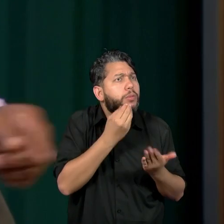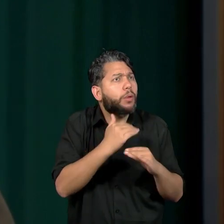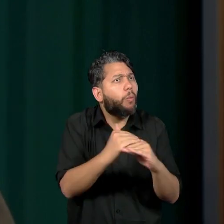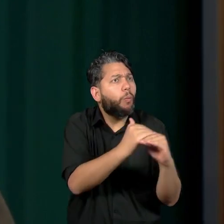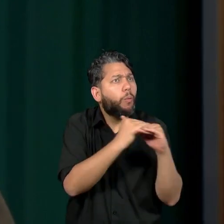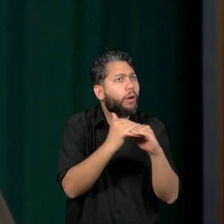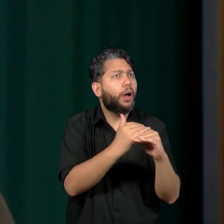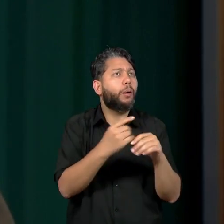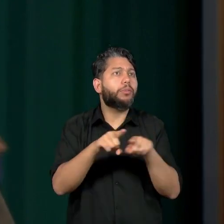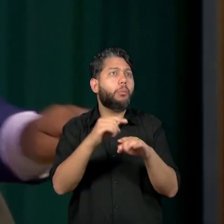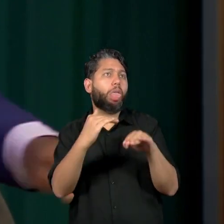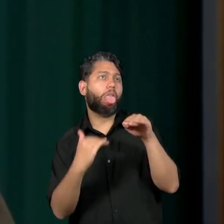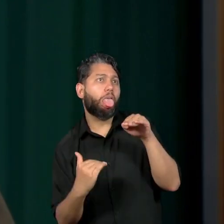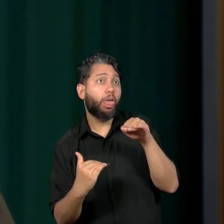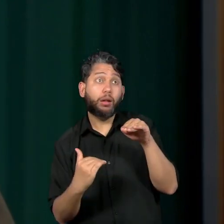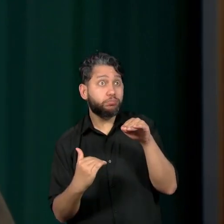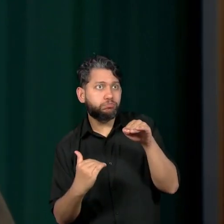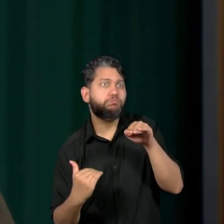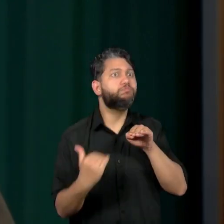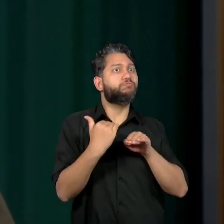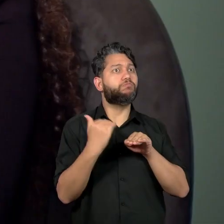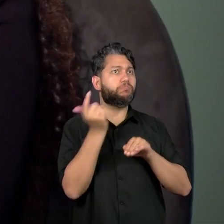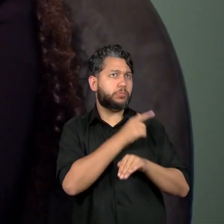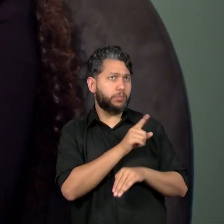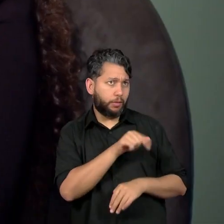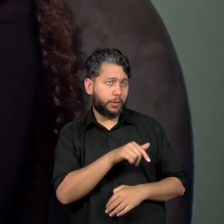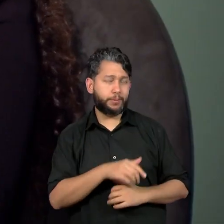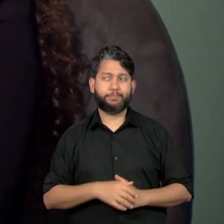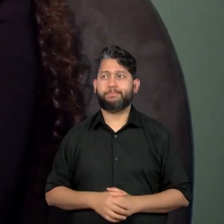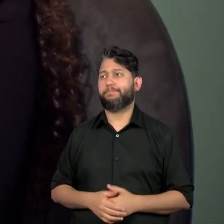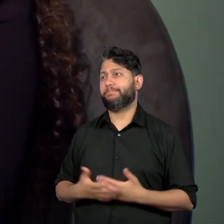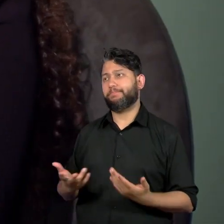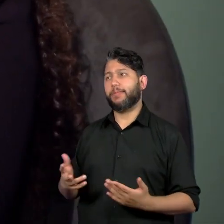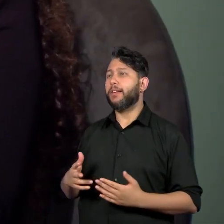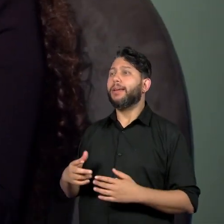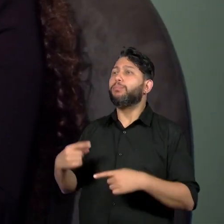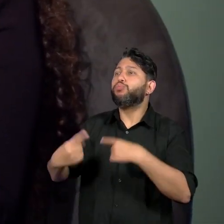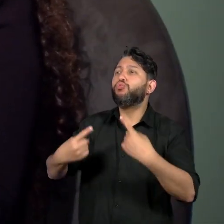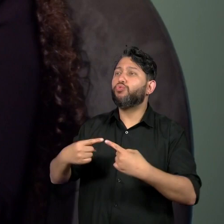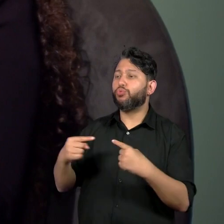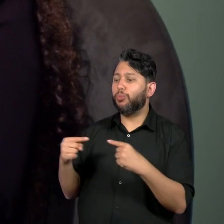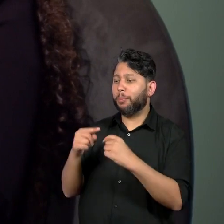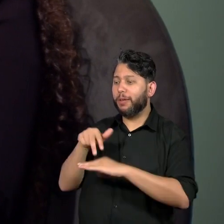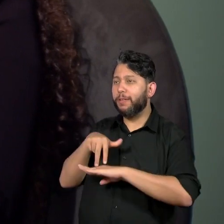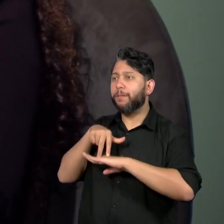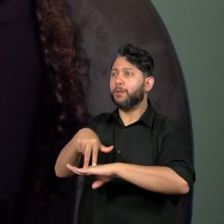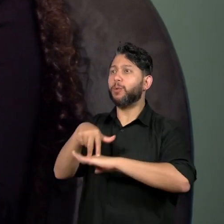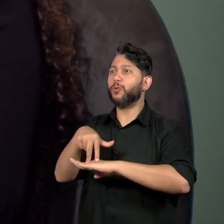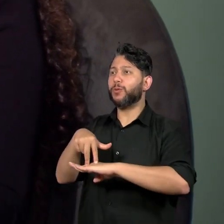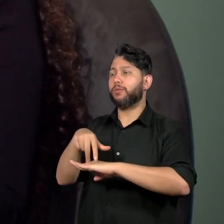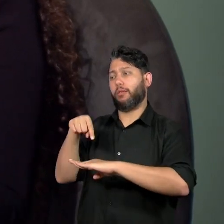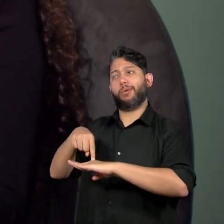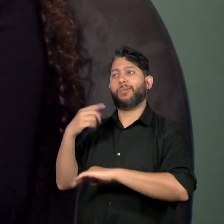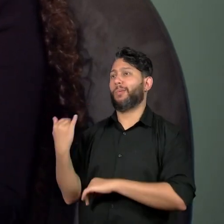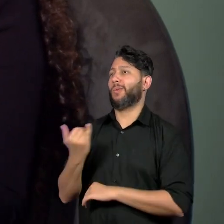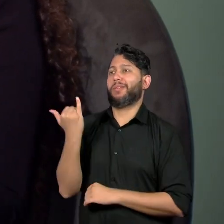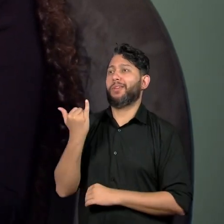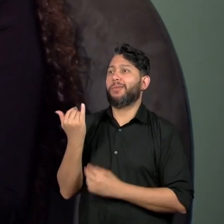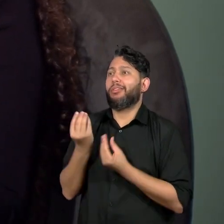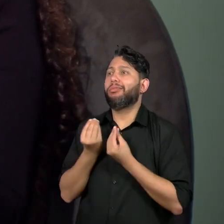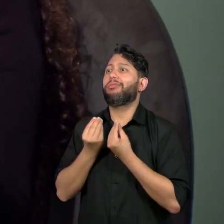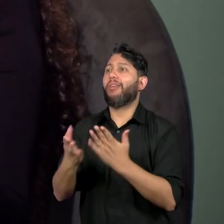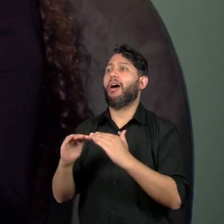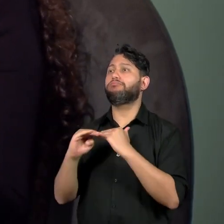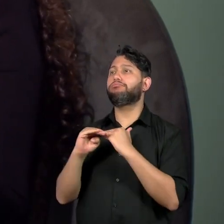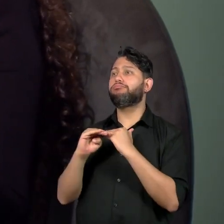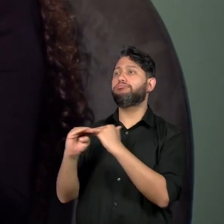ajudar a diminuir essas distâncias? Ações afirmativas são sempre importantes para a gente trazer a equidade, né?